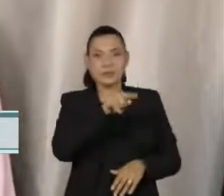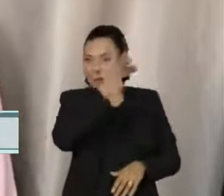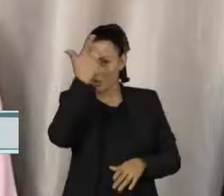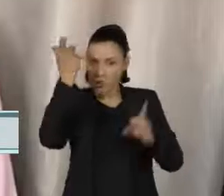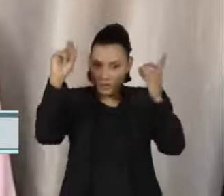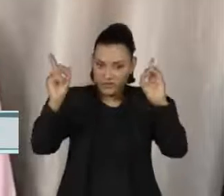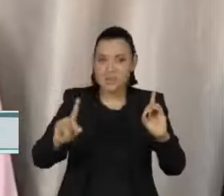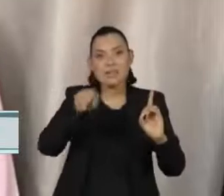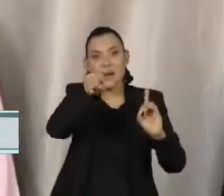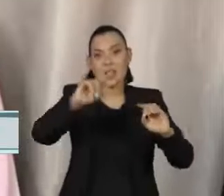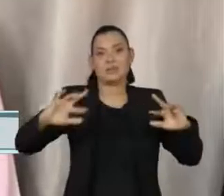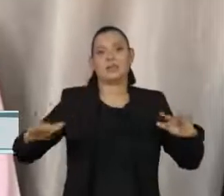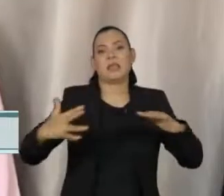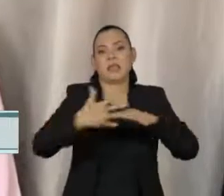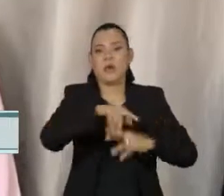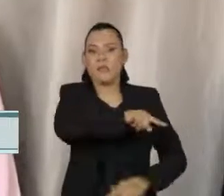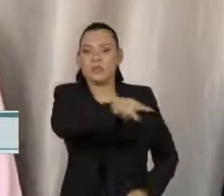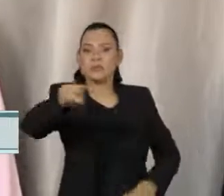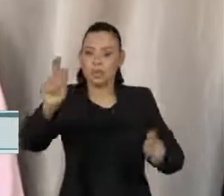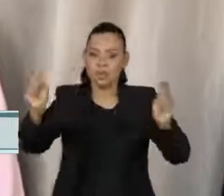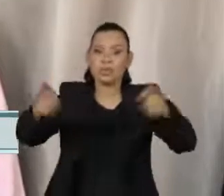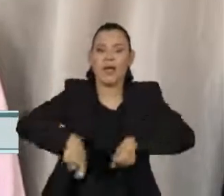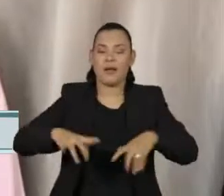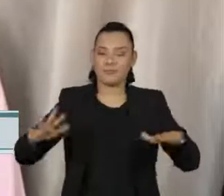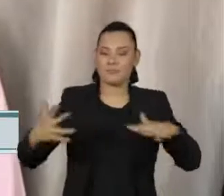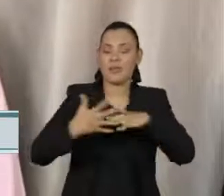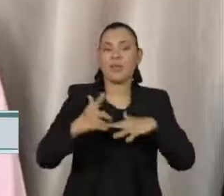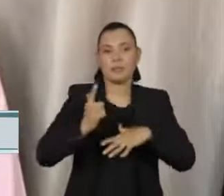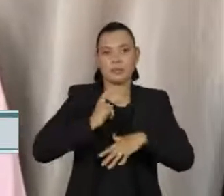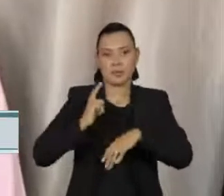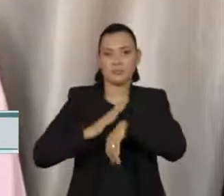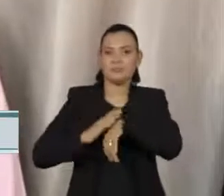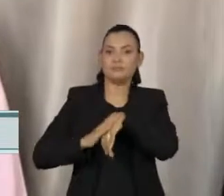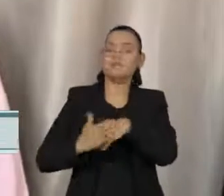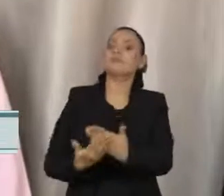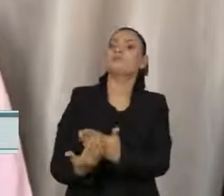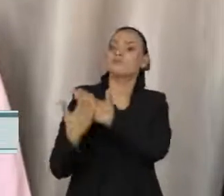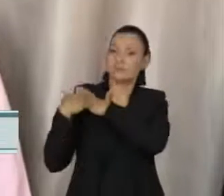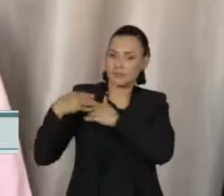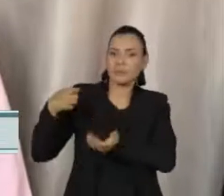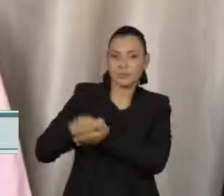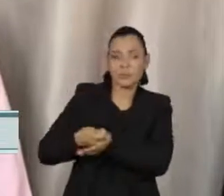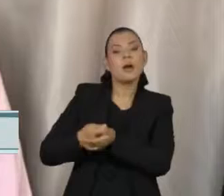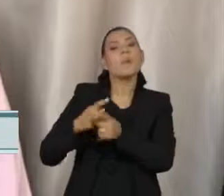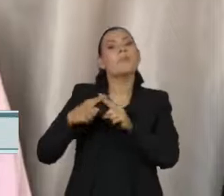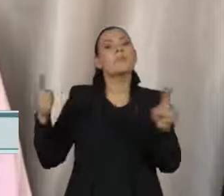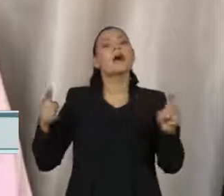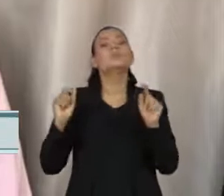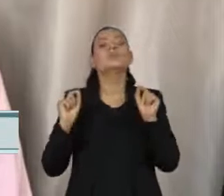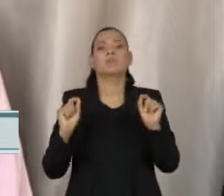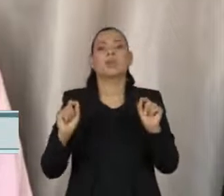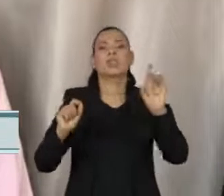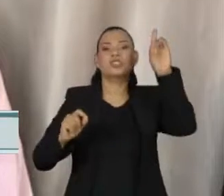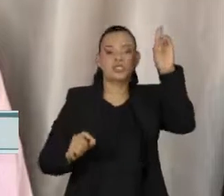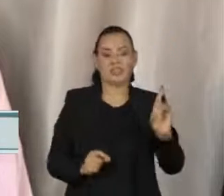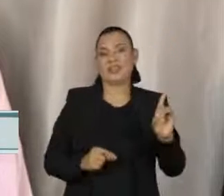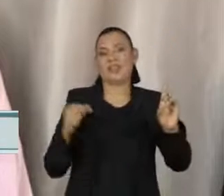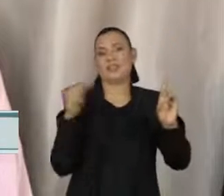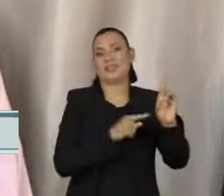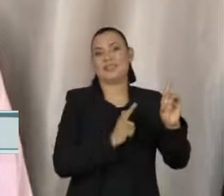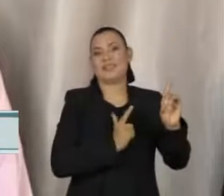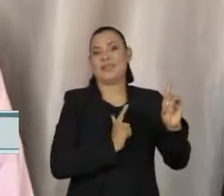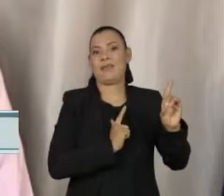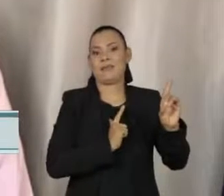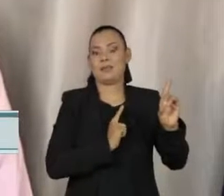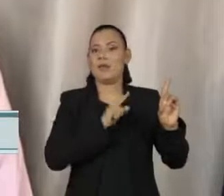deficiência, é um cidadão dotado de deveres, de obrigações, mas também dotado de direitos. É importante